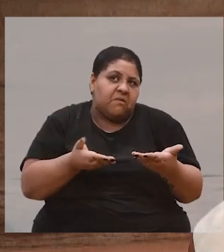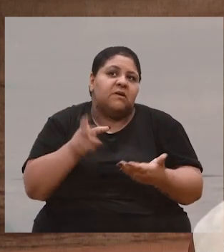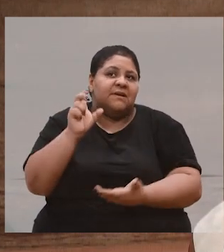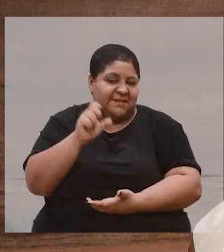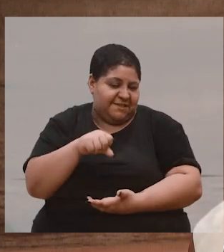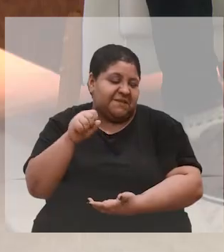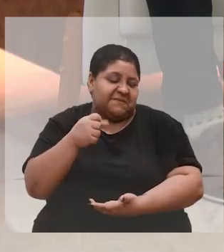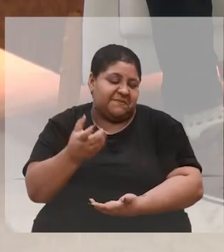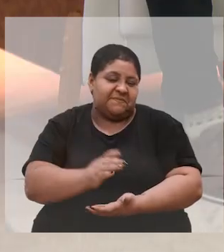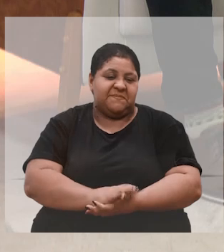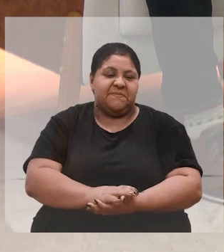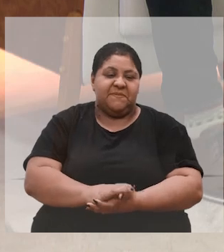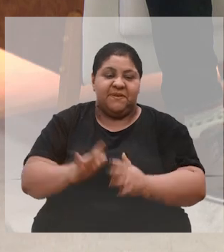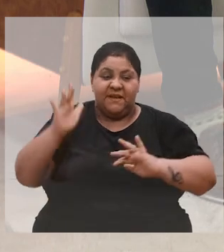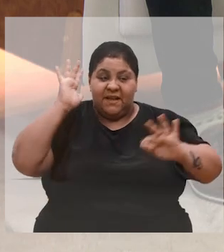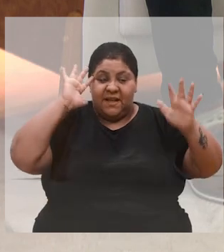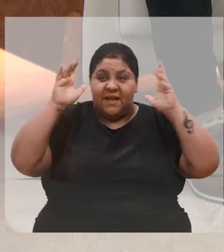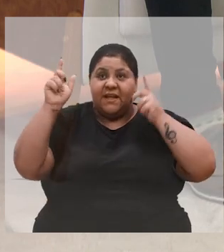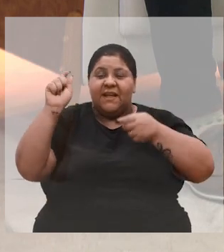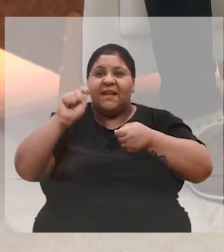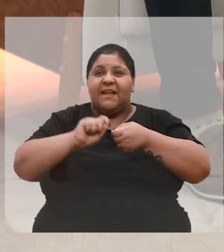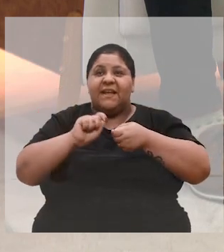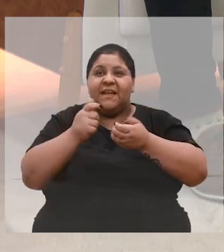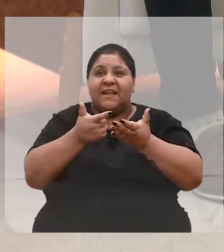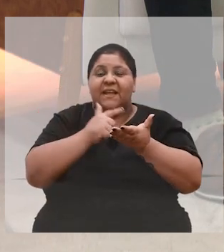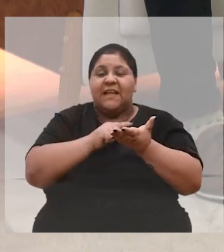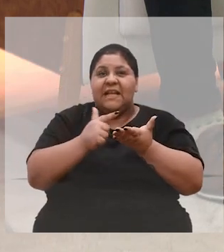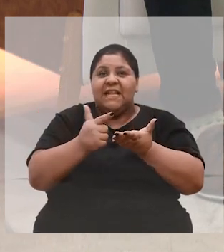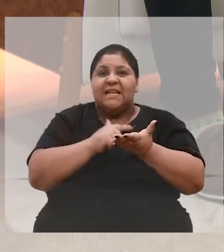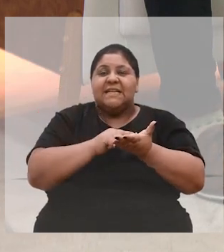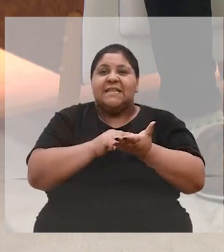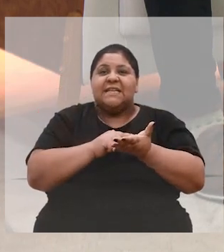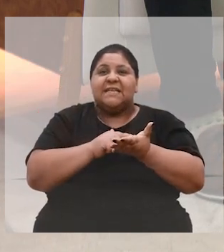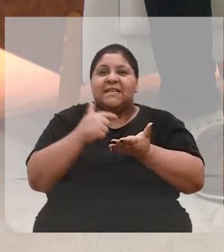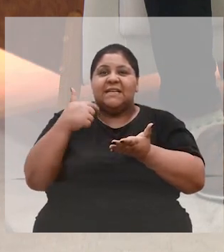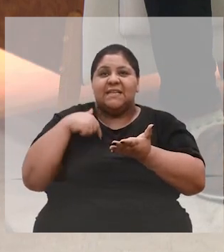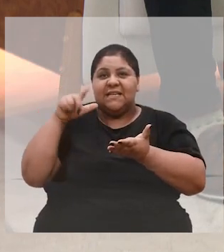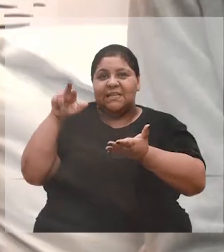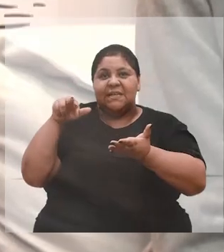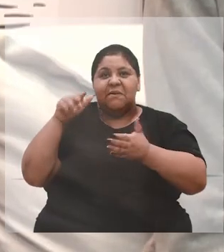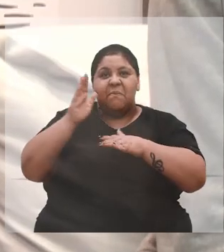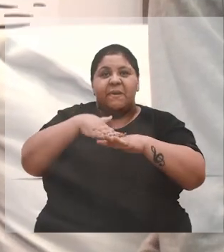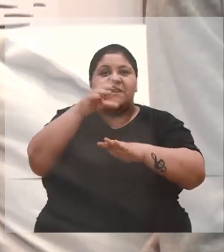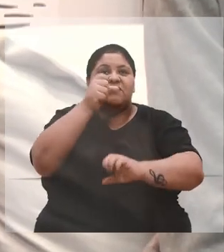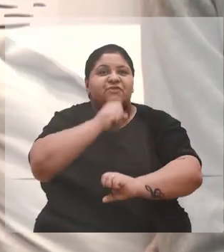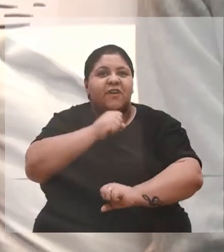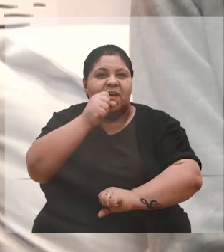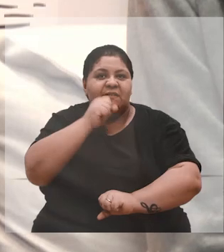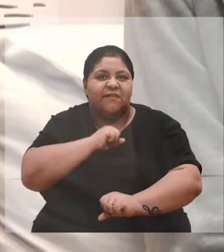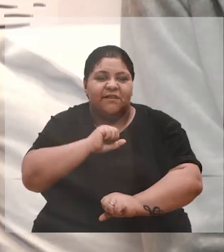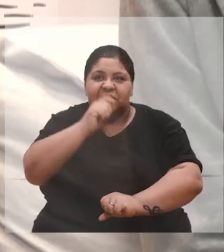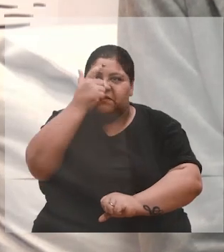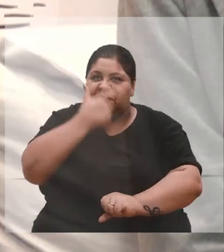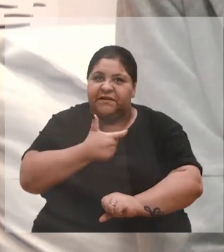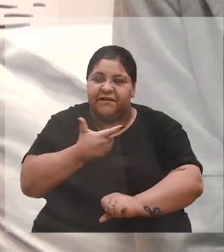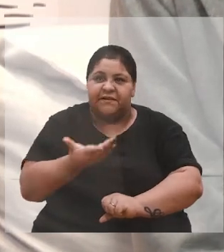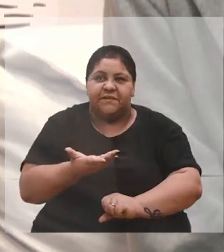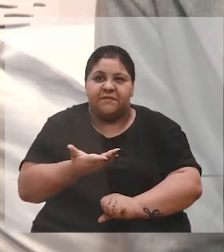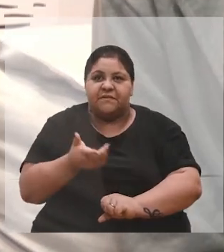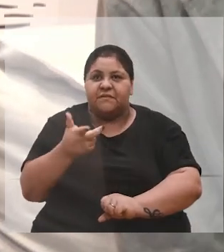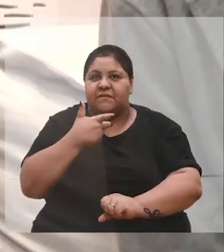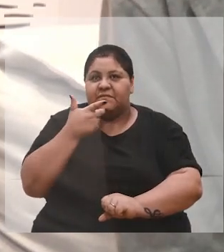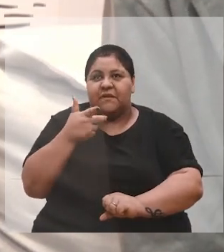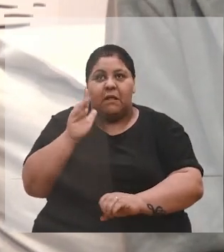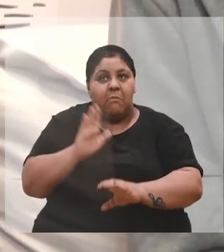ele vem, né? Sim. Imagina se eu fizesse um livro do meu irmão mais velho. Eu acho que